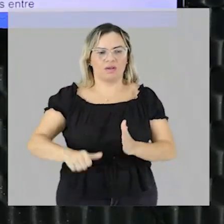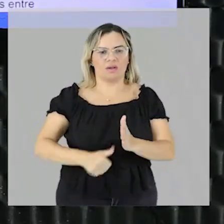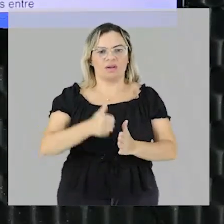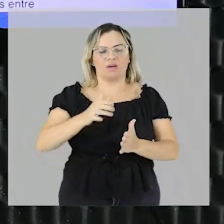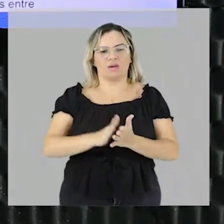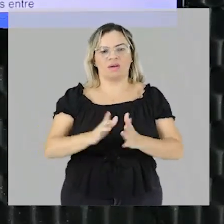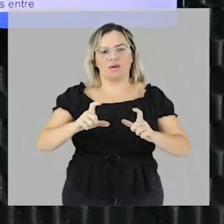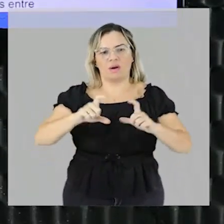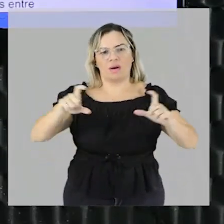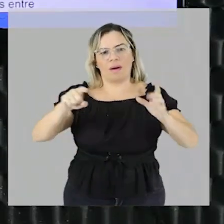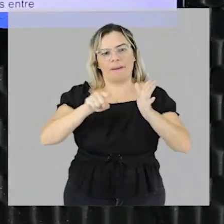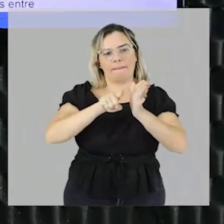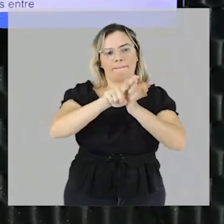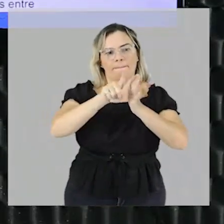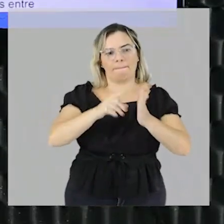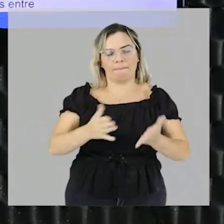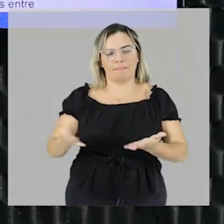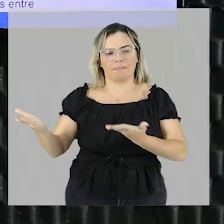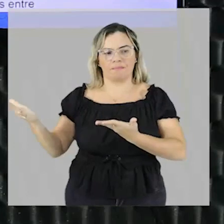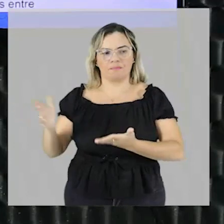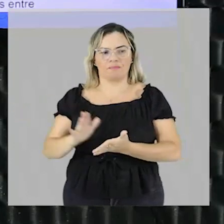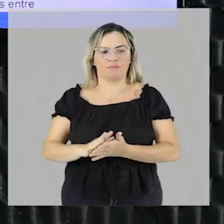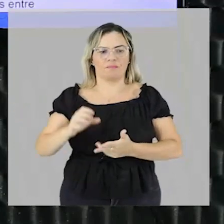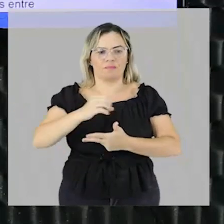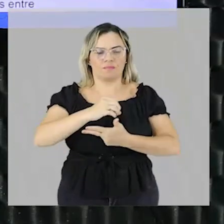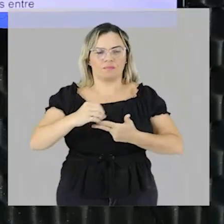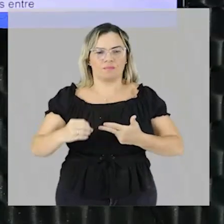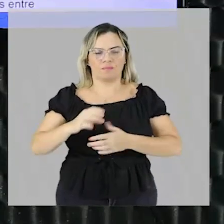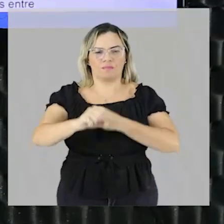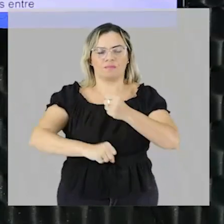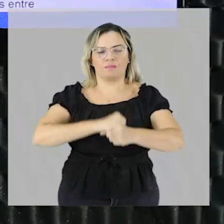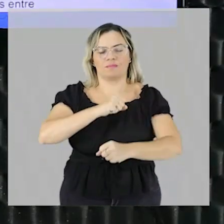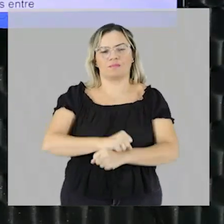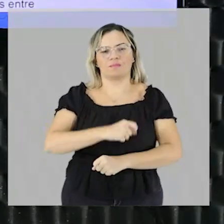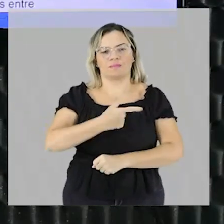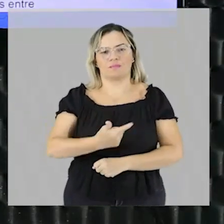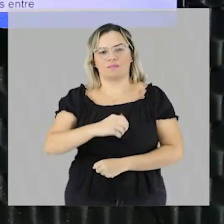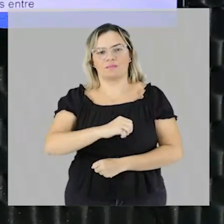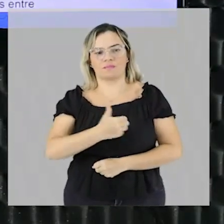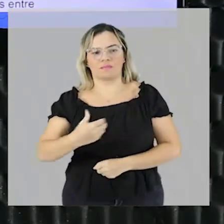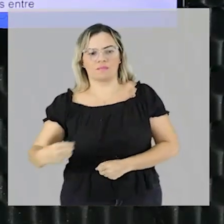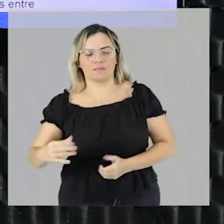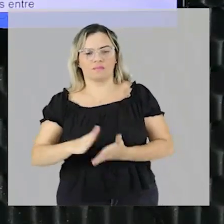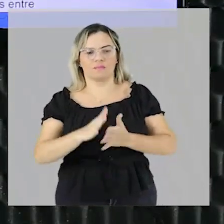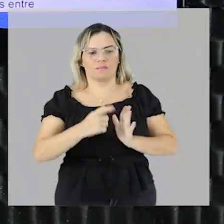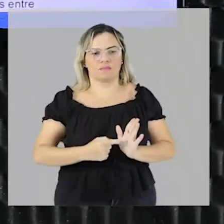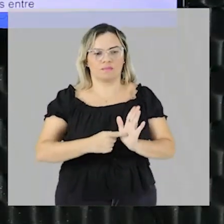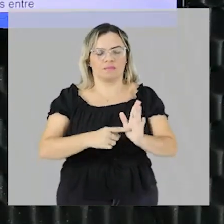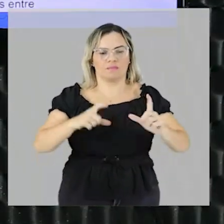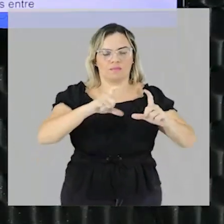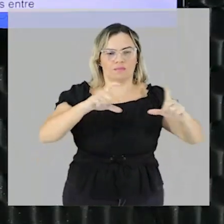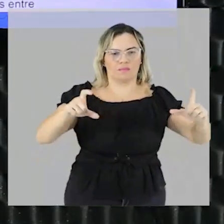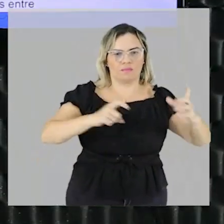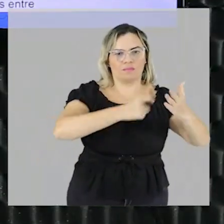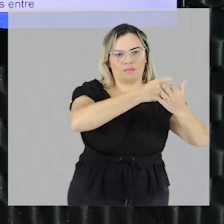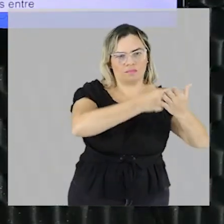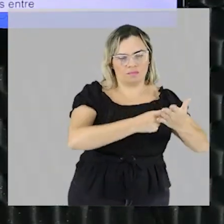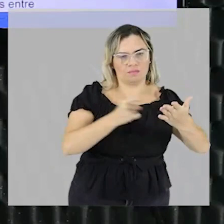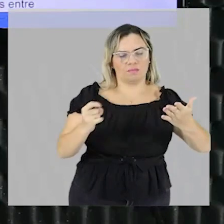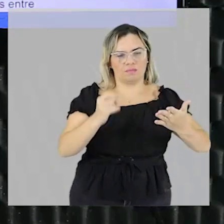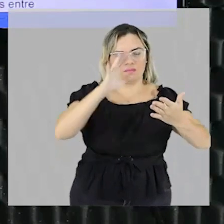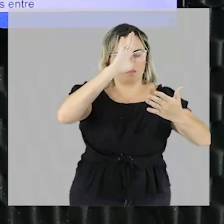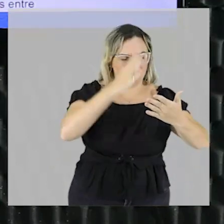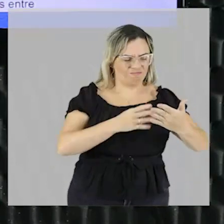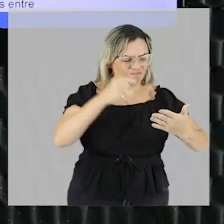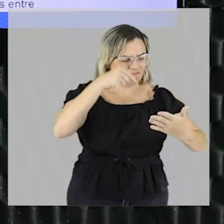nosso primeiro item questão, aqui do Enem 2020, mostra o fragmento. É importante olhar o fragmento, analisar